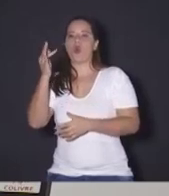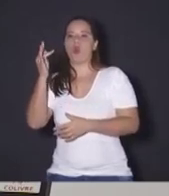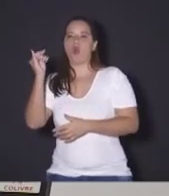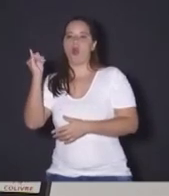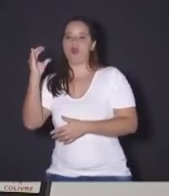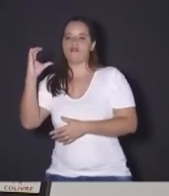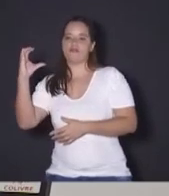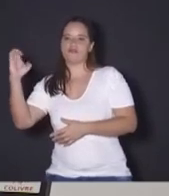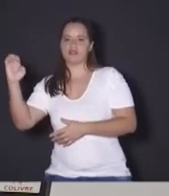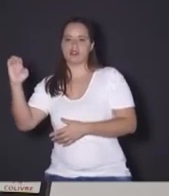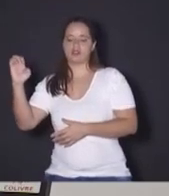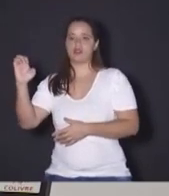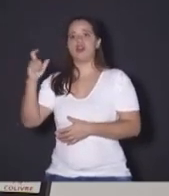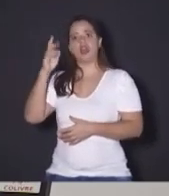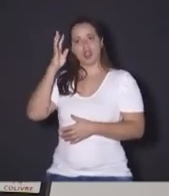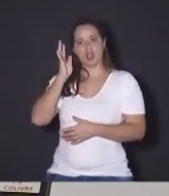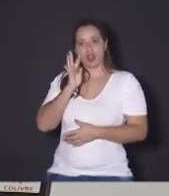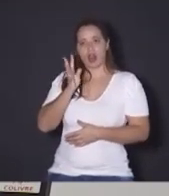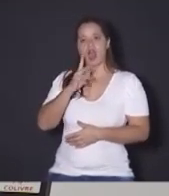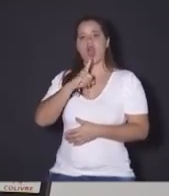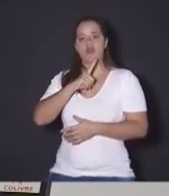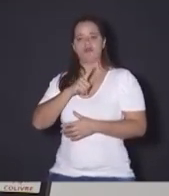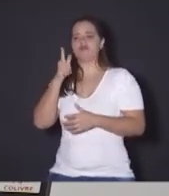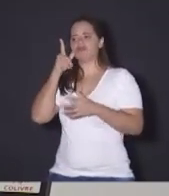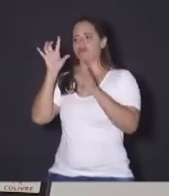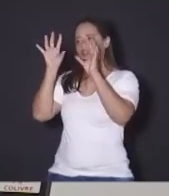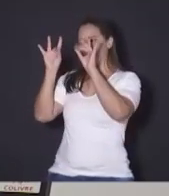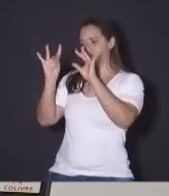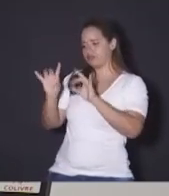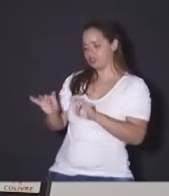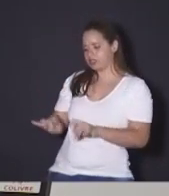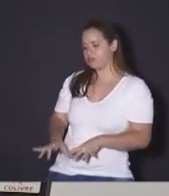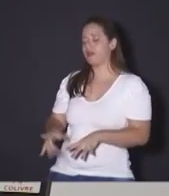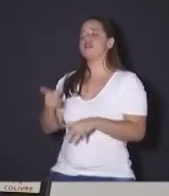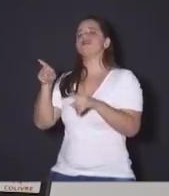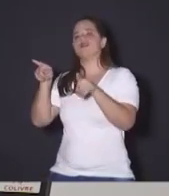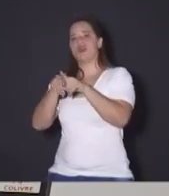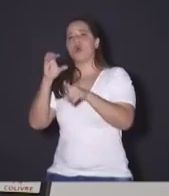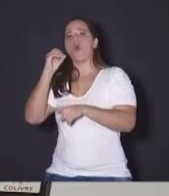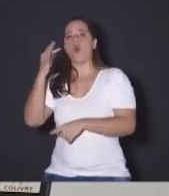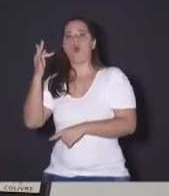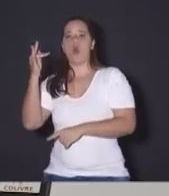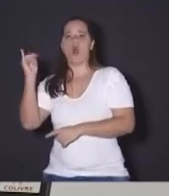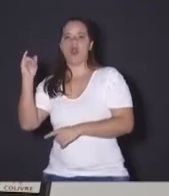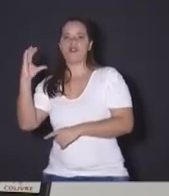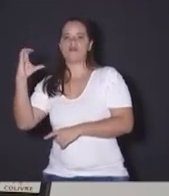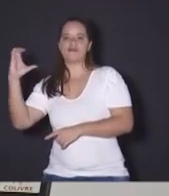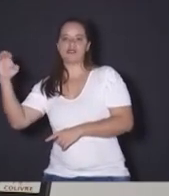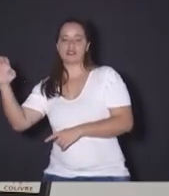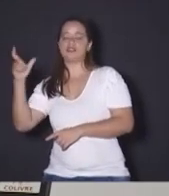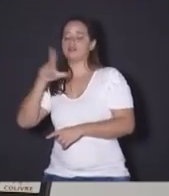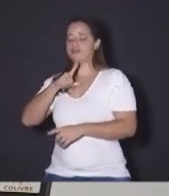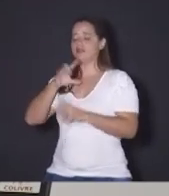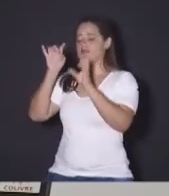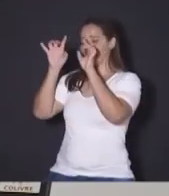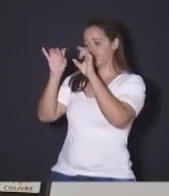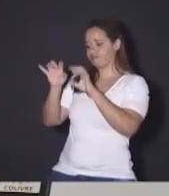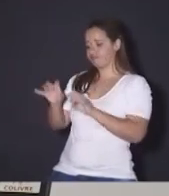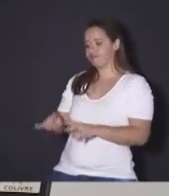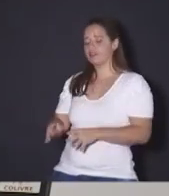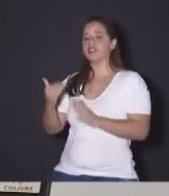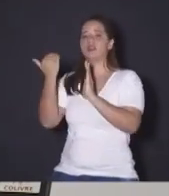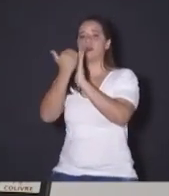sim claro ele tem suas peculiaridades assim como o office tem suas peculiaridades assim como um programa de